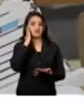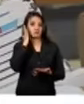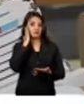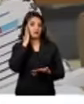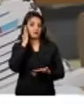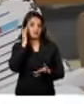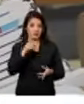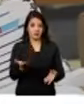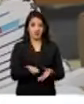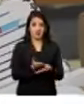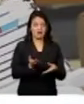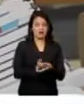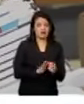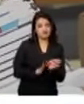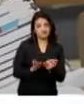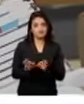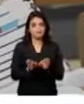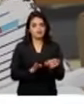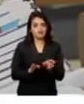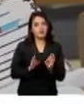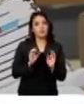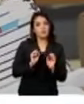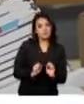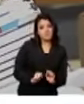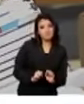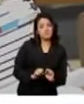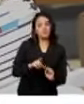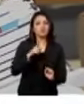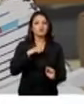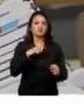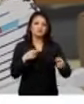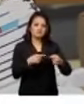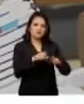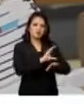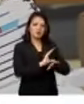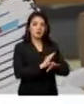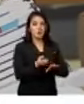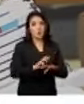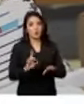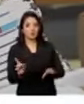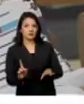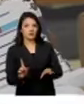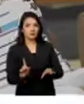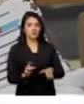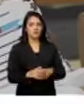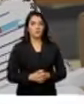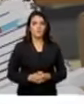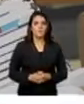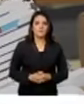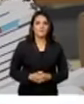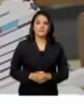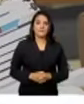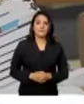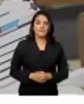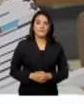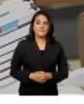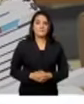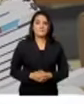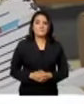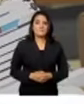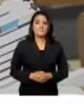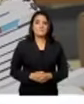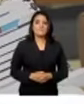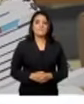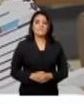mão dupla. Tanto podemos chegar à constitucionalidade como à inconstitucionalidade. Com a